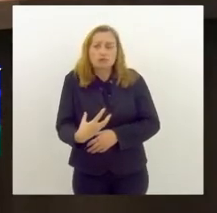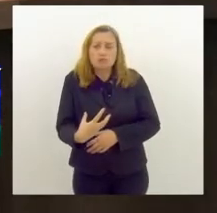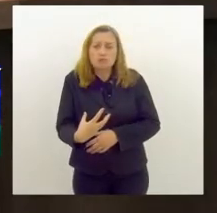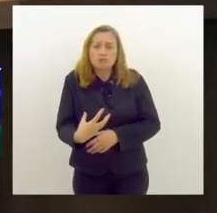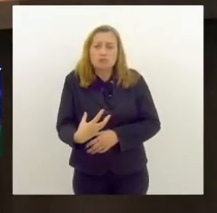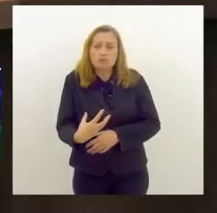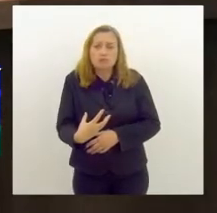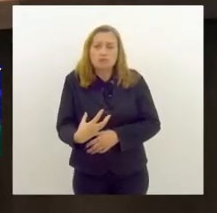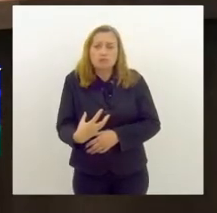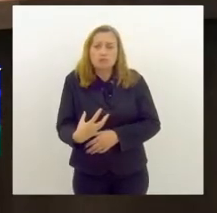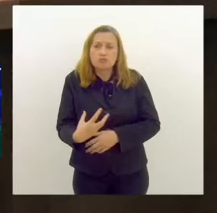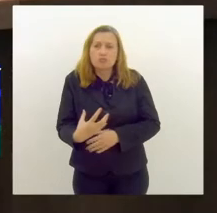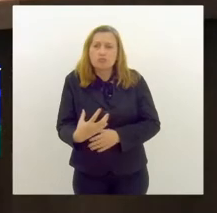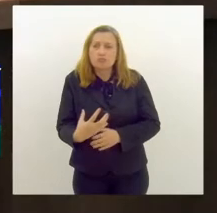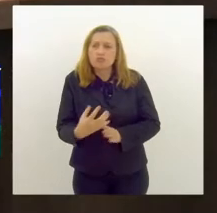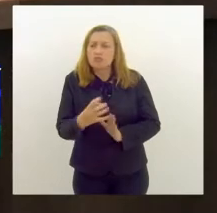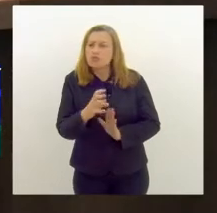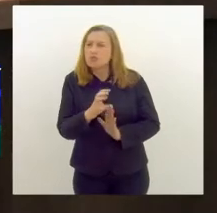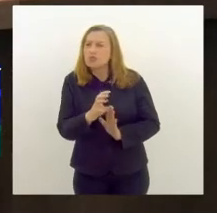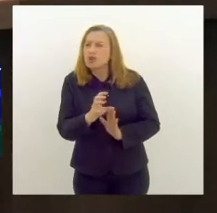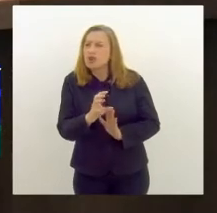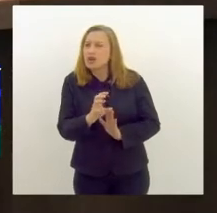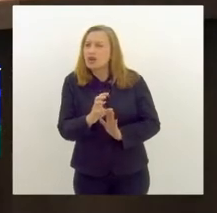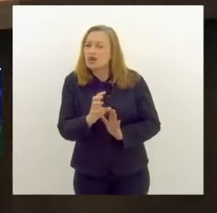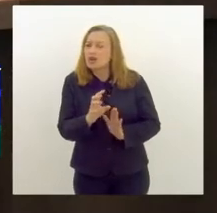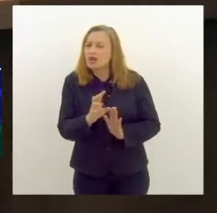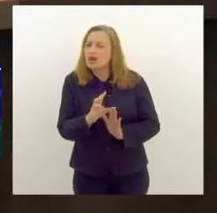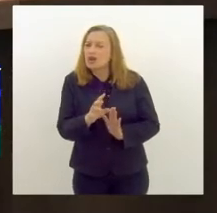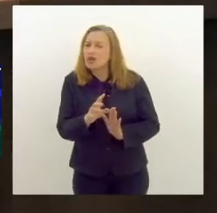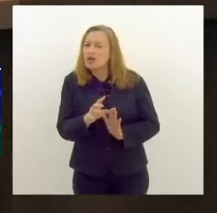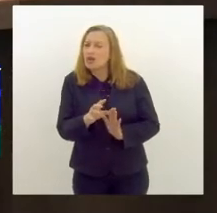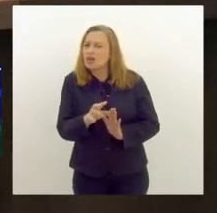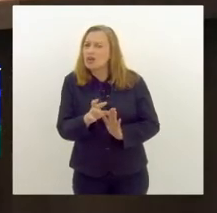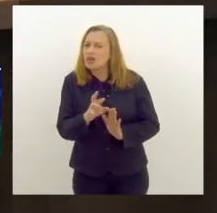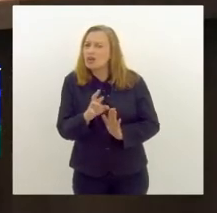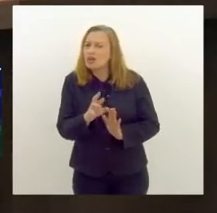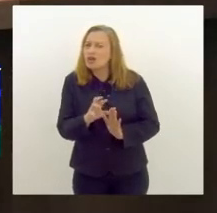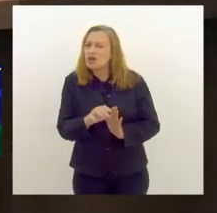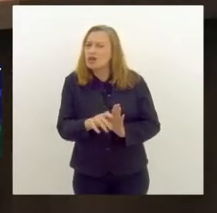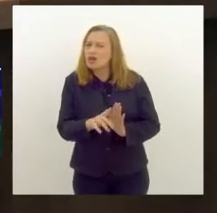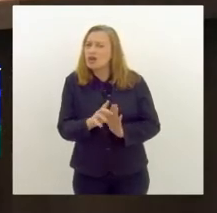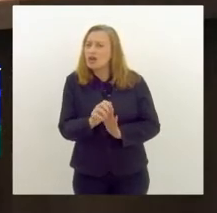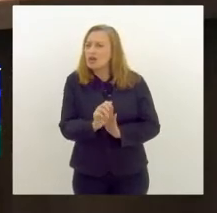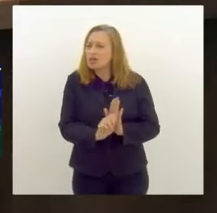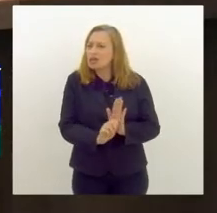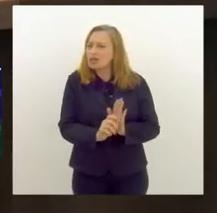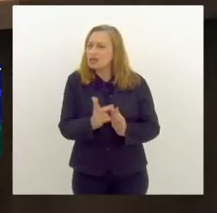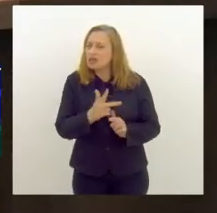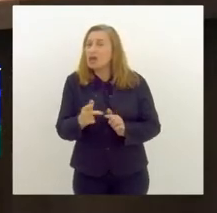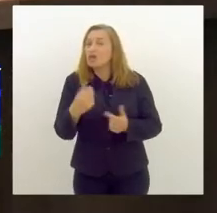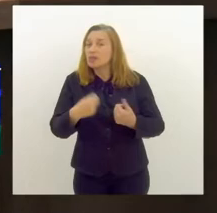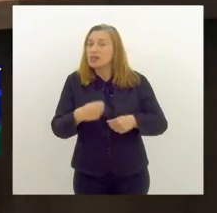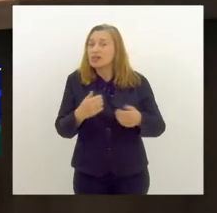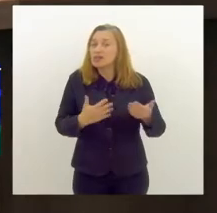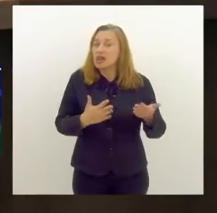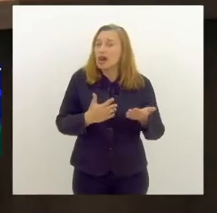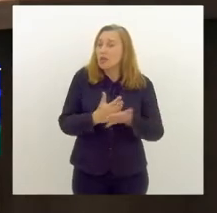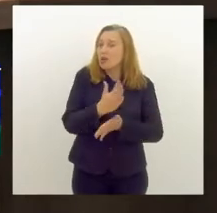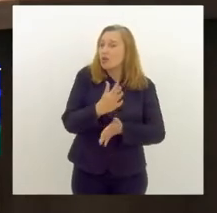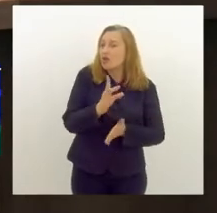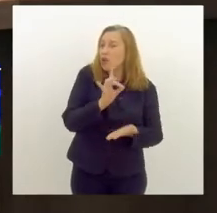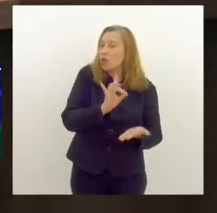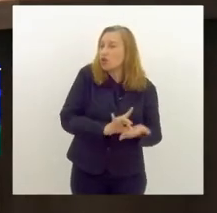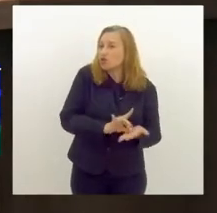de... Redação do vencido. Vossa Excelência tem que aprovar o projeto original, visto que